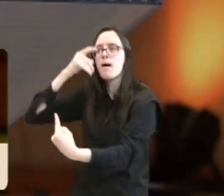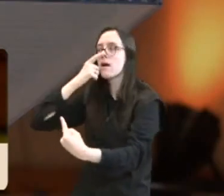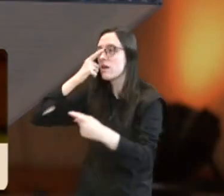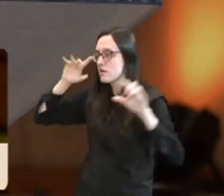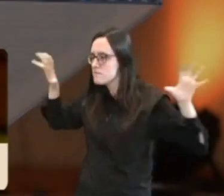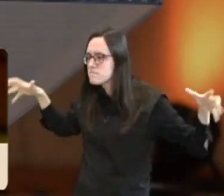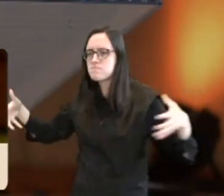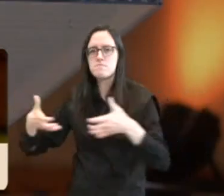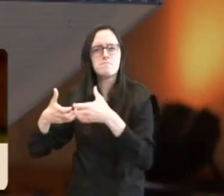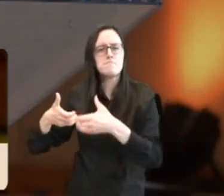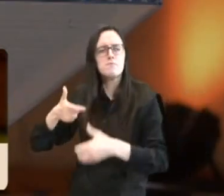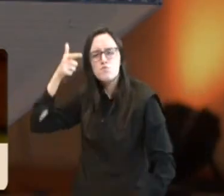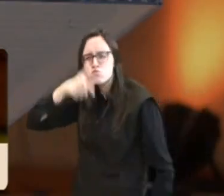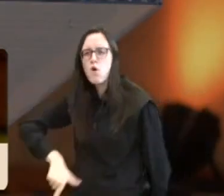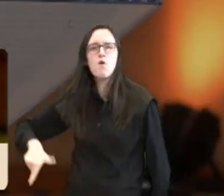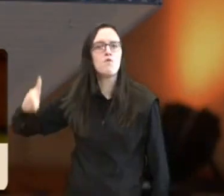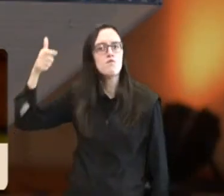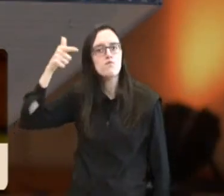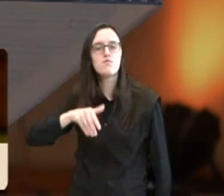engajar-se com persistência.